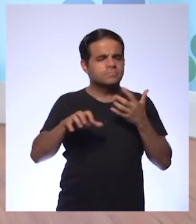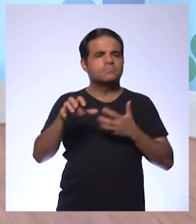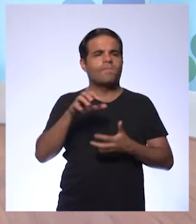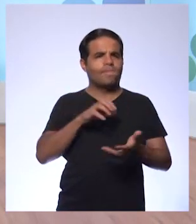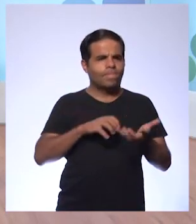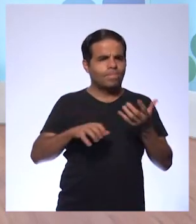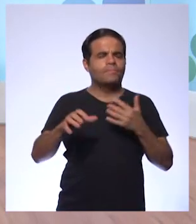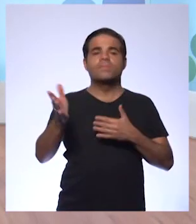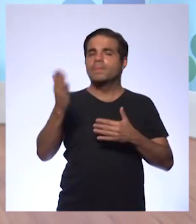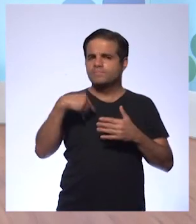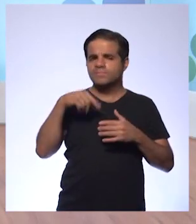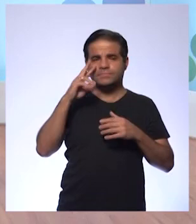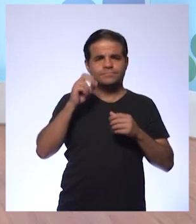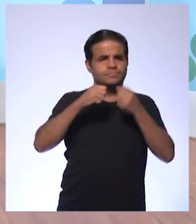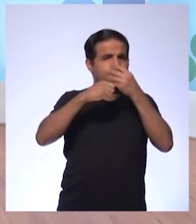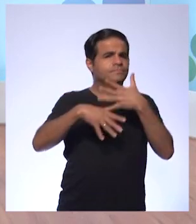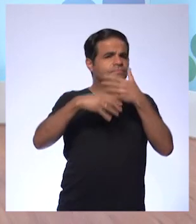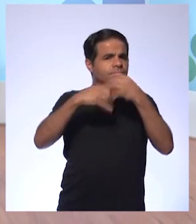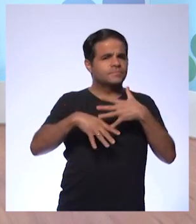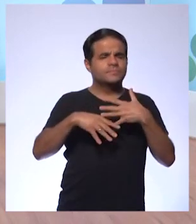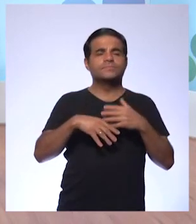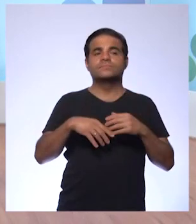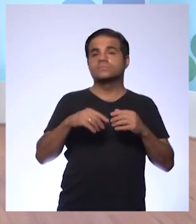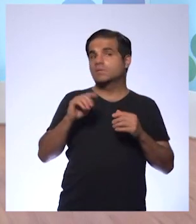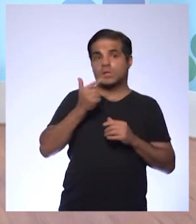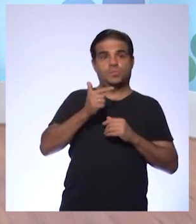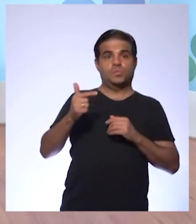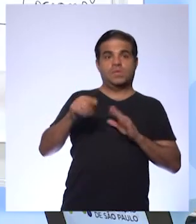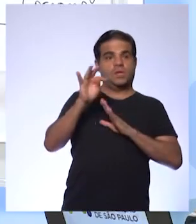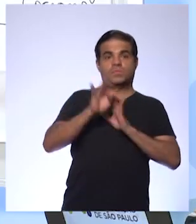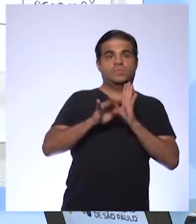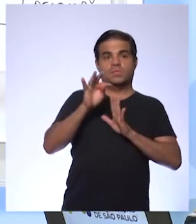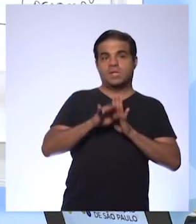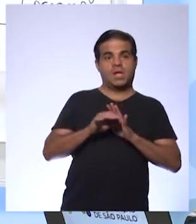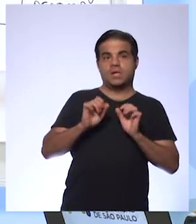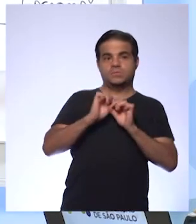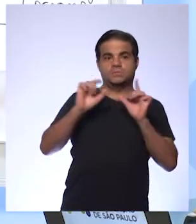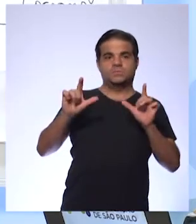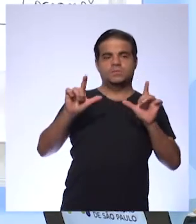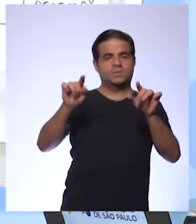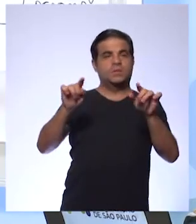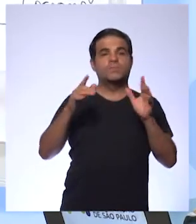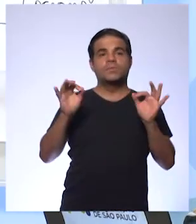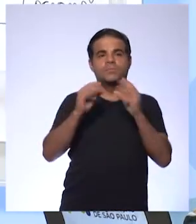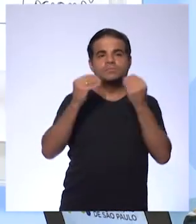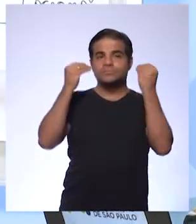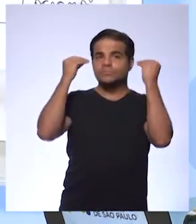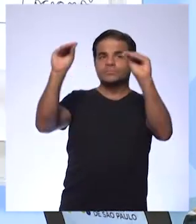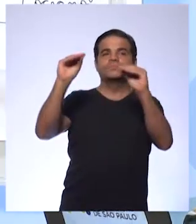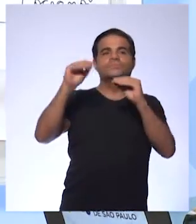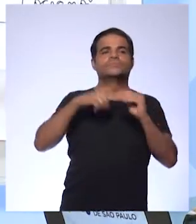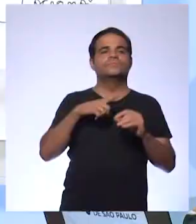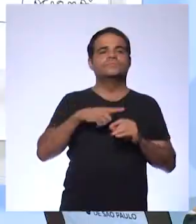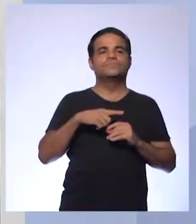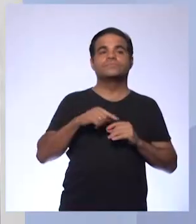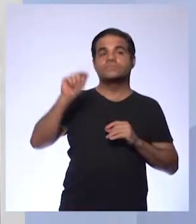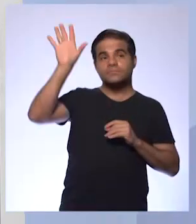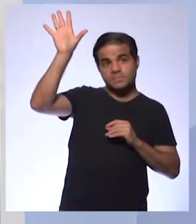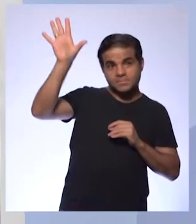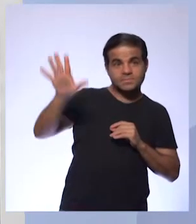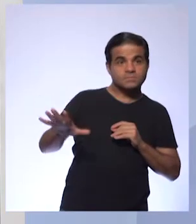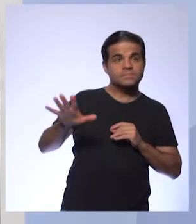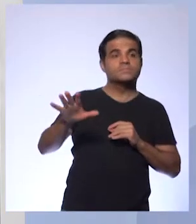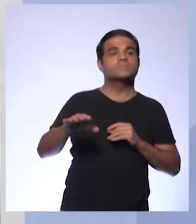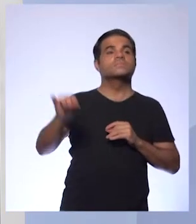contrastes. Né? Vamos abrir o chat? Olha só, eu não tenho o texto na tela, mas eu coloquei aqui, ó. Gente, nessa